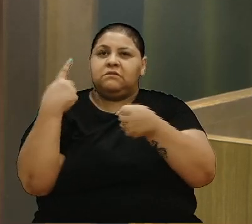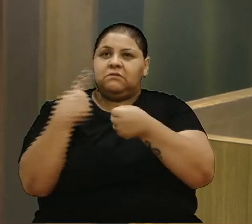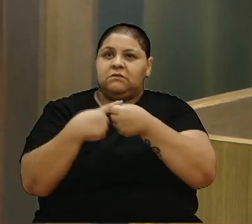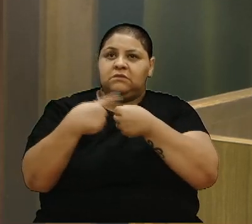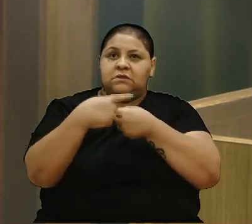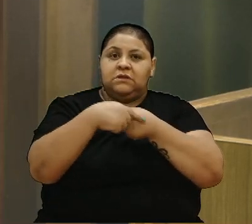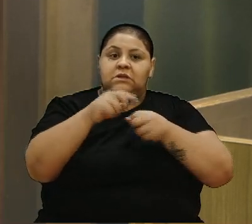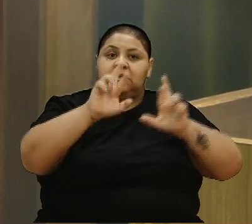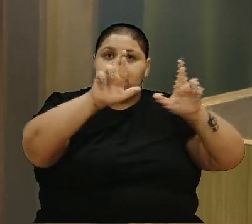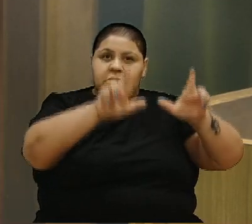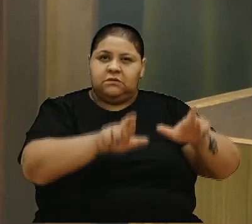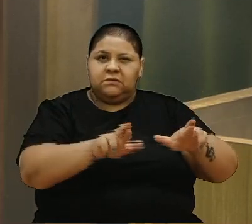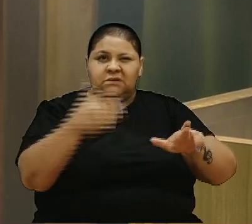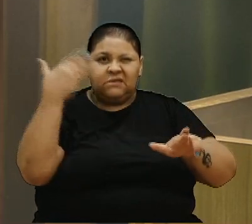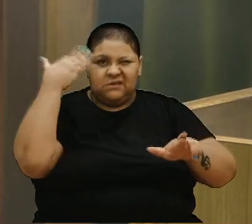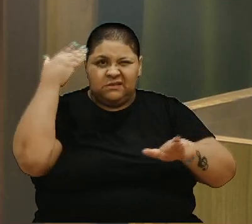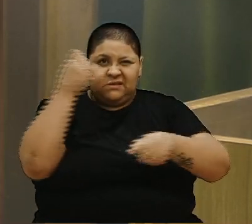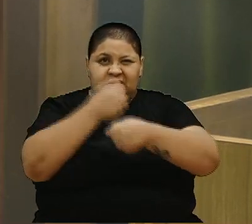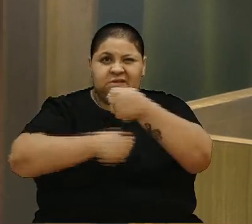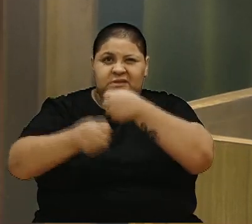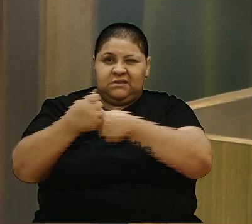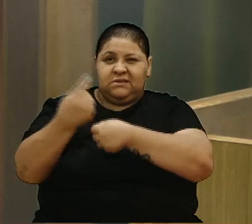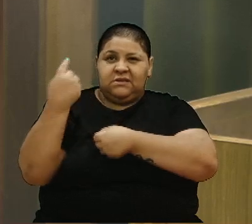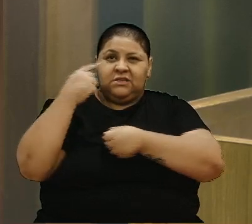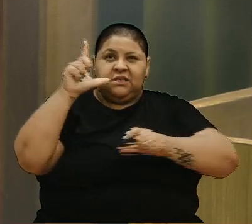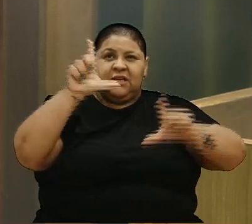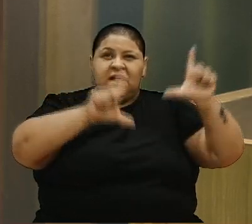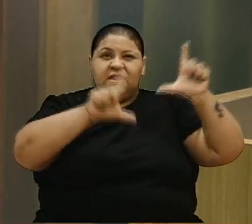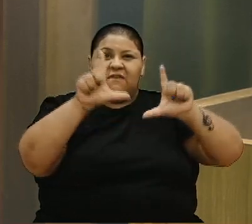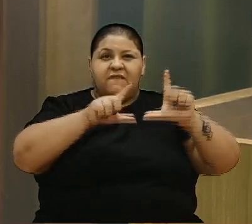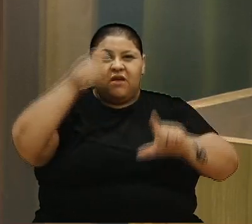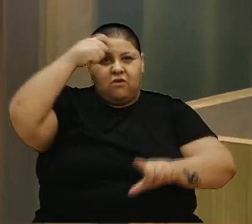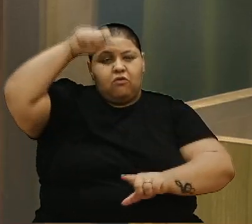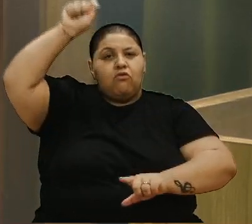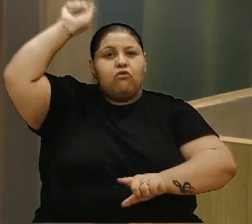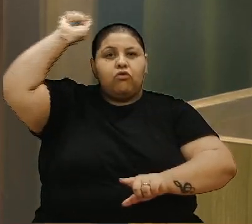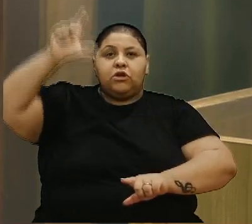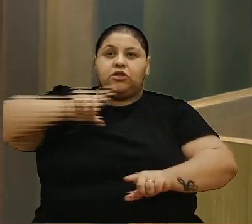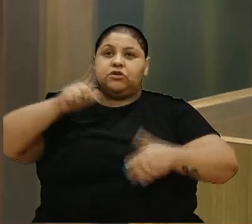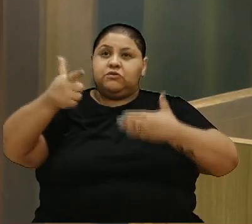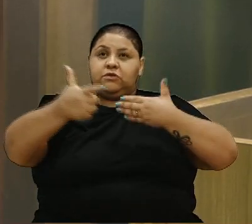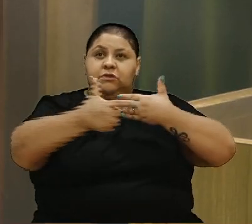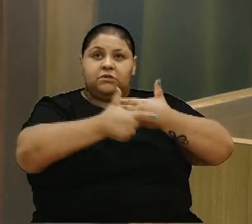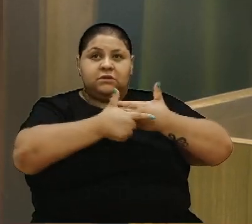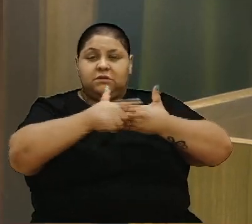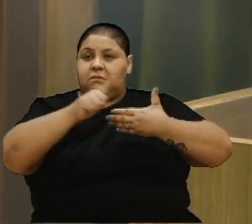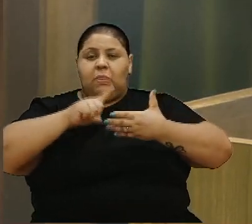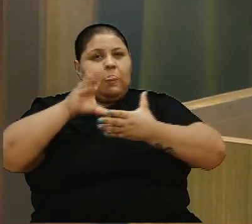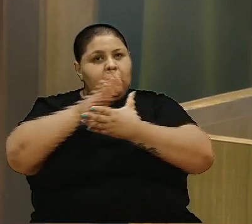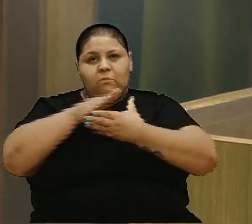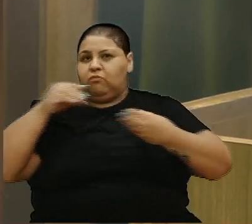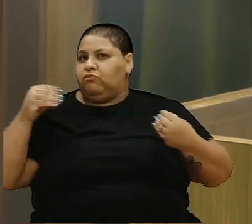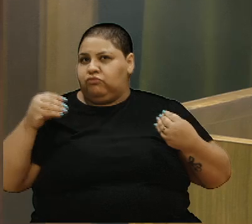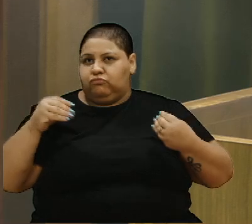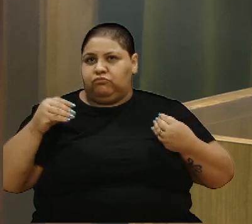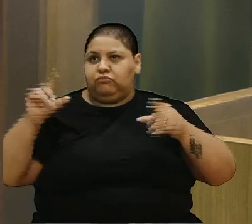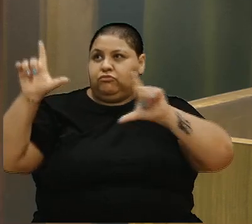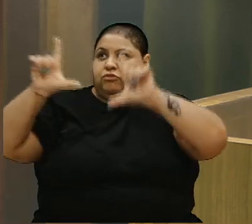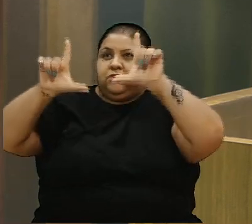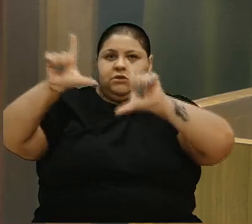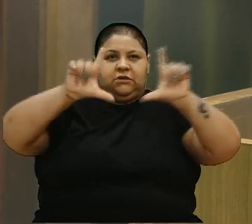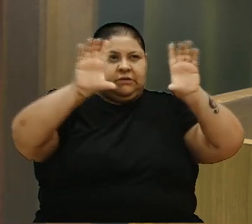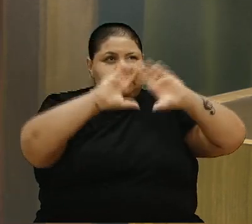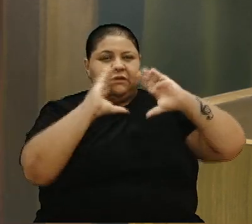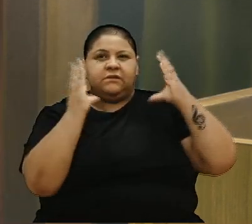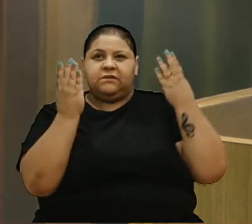nossa região. Sabe que antigamente nós tínhamos a TV UX, por exemplo, que cumpria esse papel. Não existe mais. Essas TVs